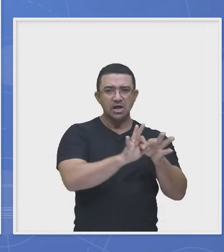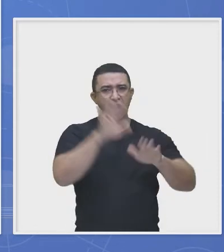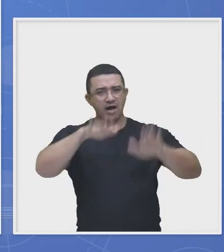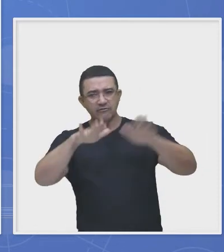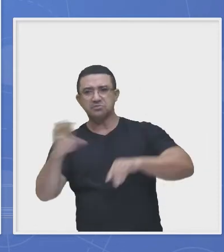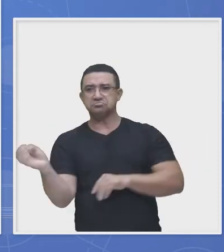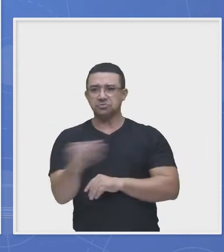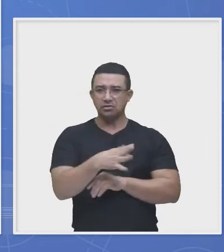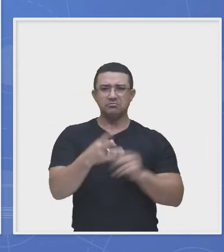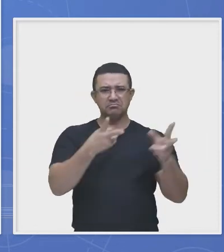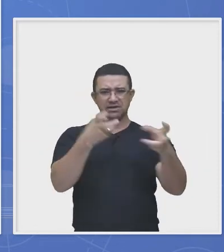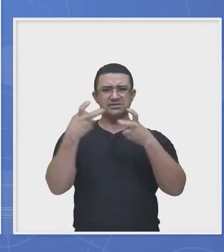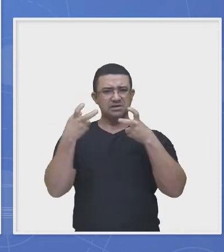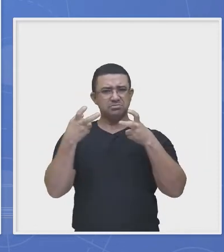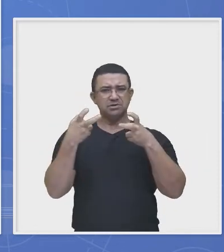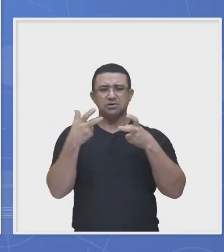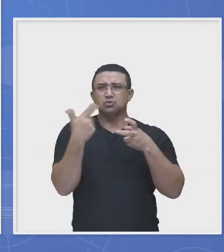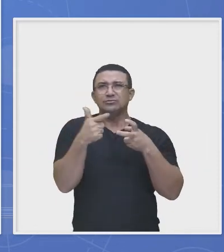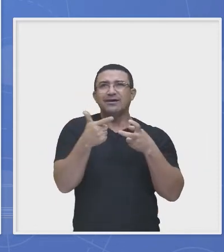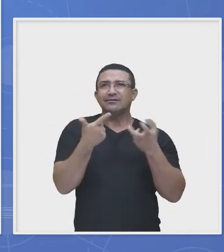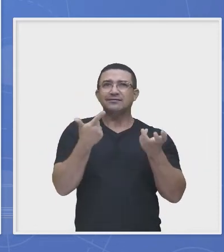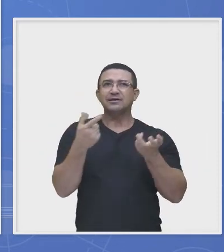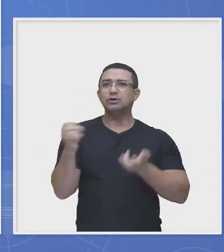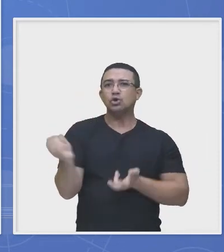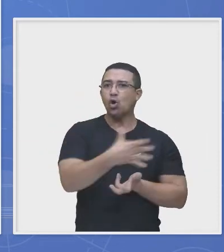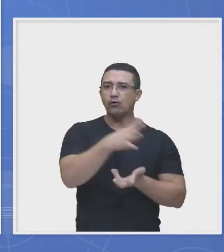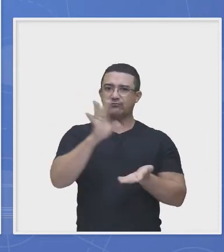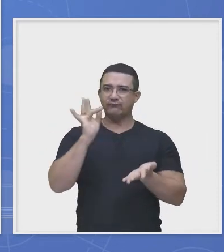Então, percebe que não há uma inovação de fato, mas um